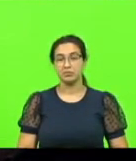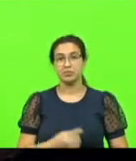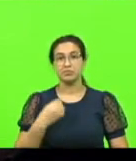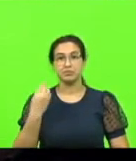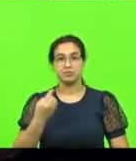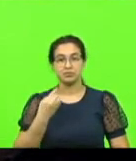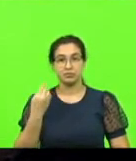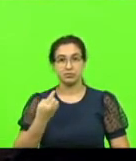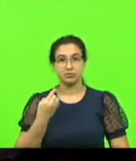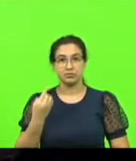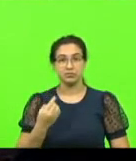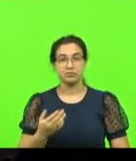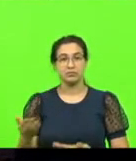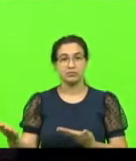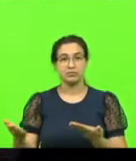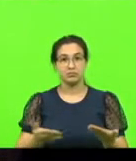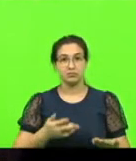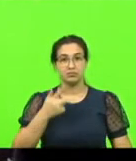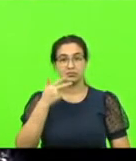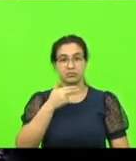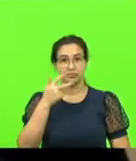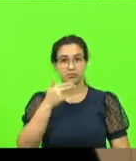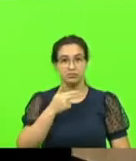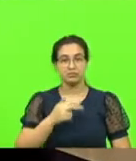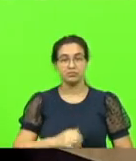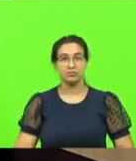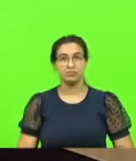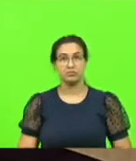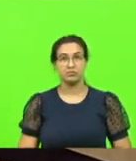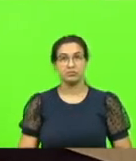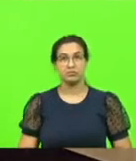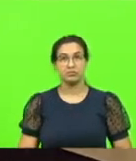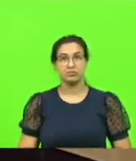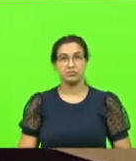deputado Kennedy Nunes.